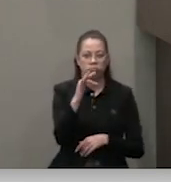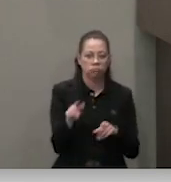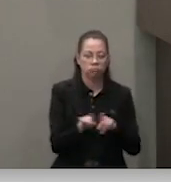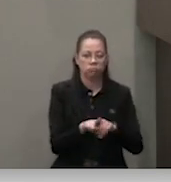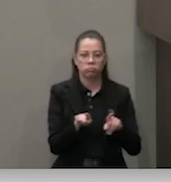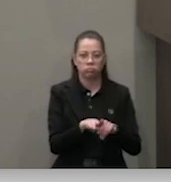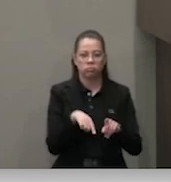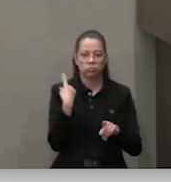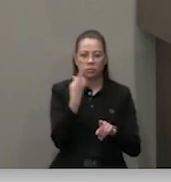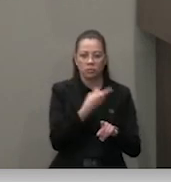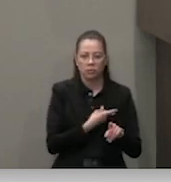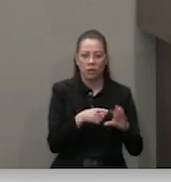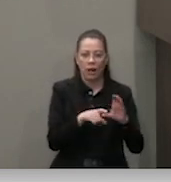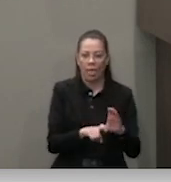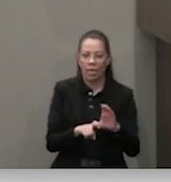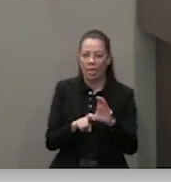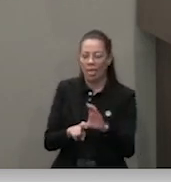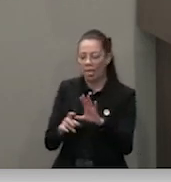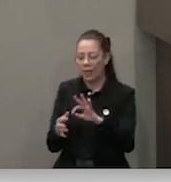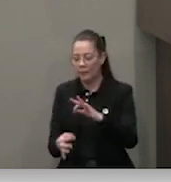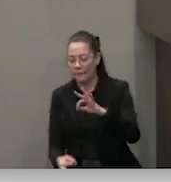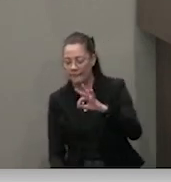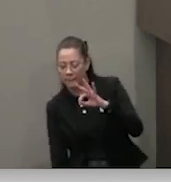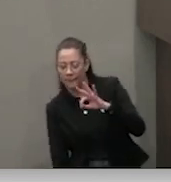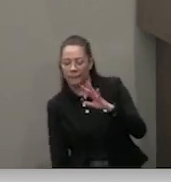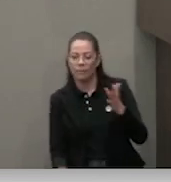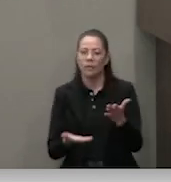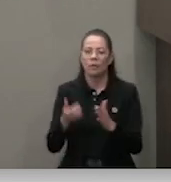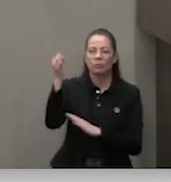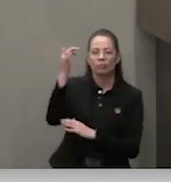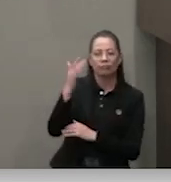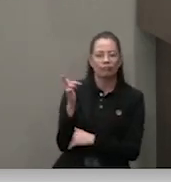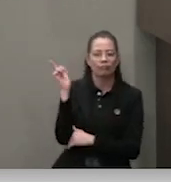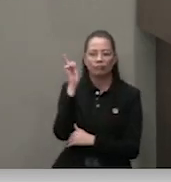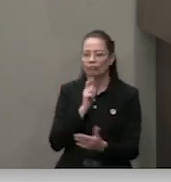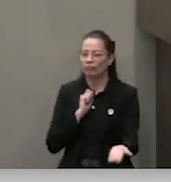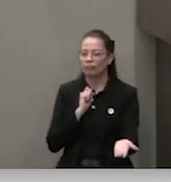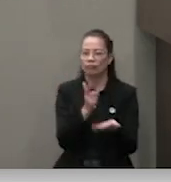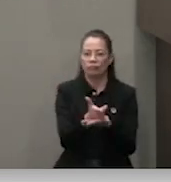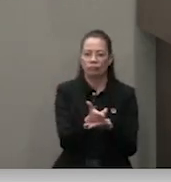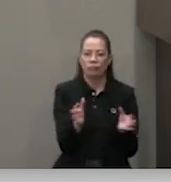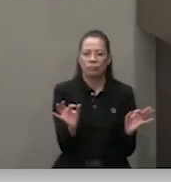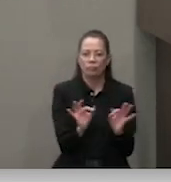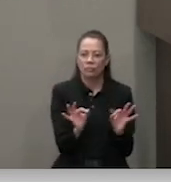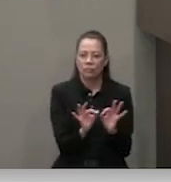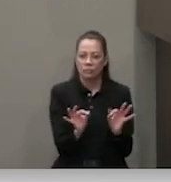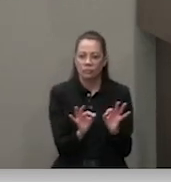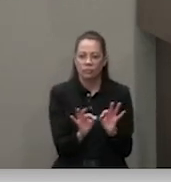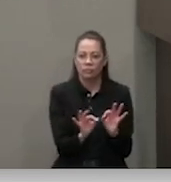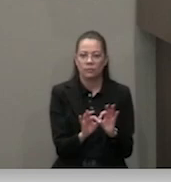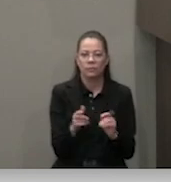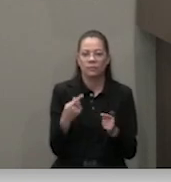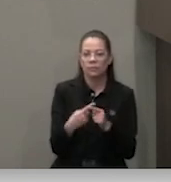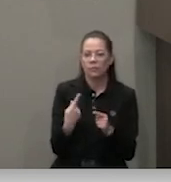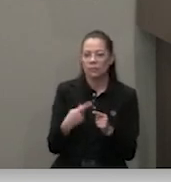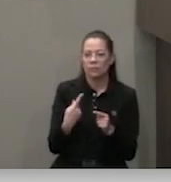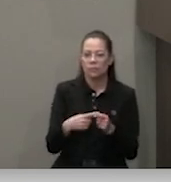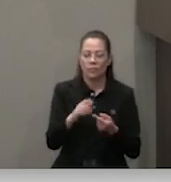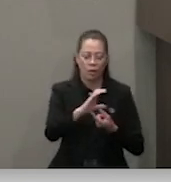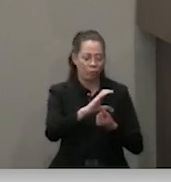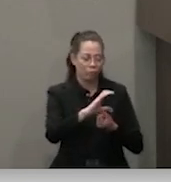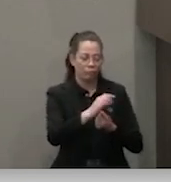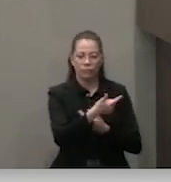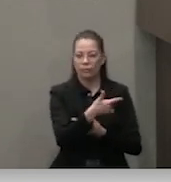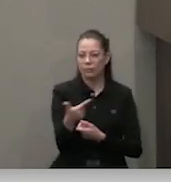dívidas extensas que o nosso Brasil hoje em dia não consegue comprar nem uma bicicleta pedalada aí no exterior porque não tem crédito com